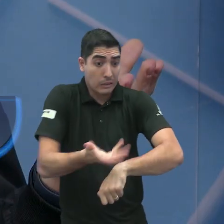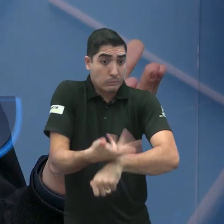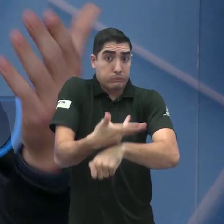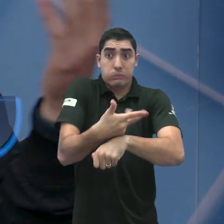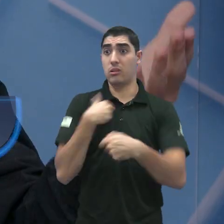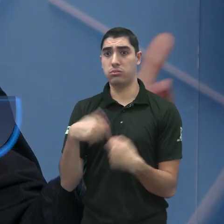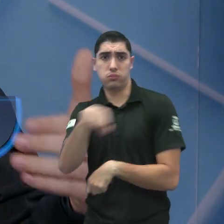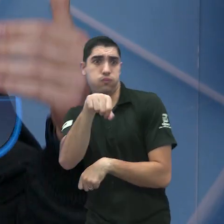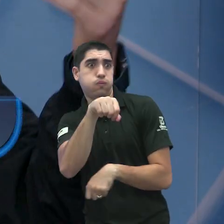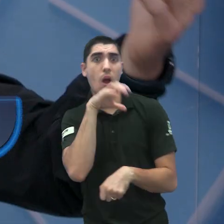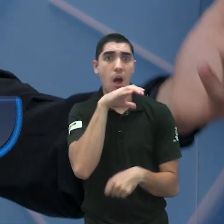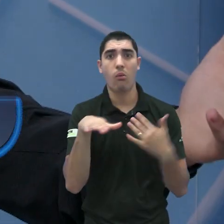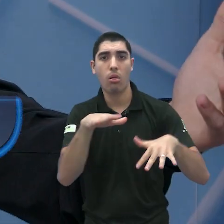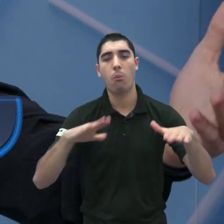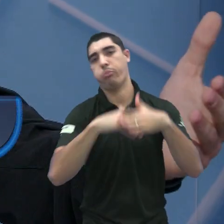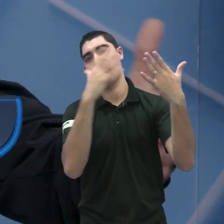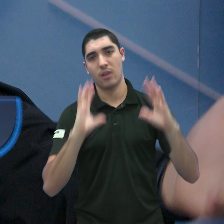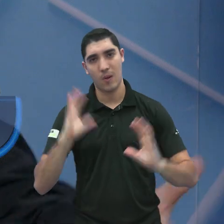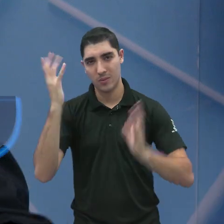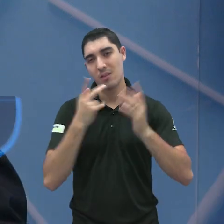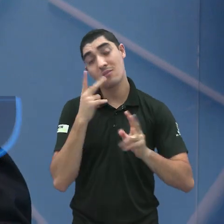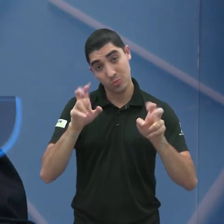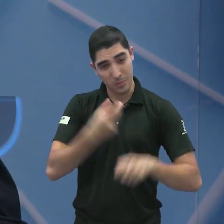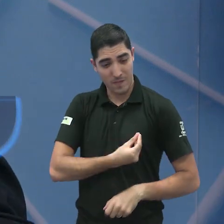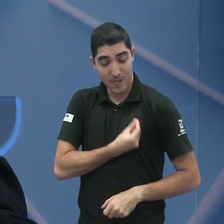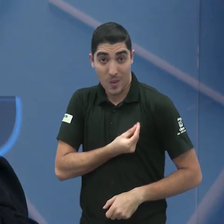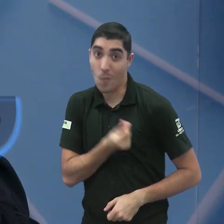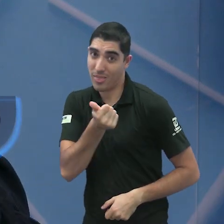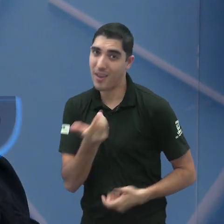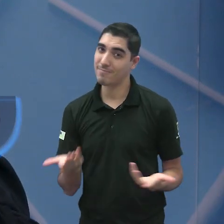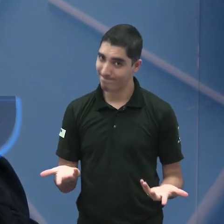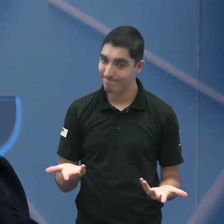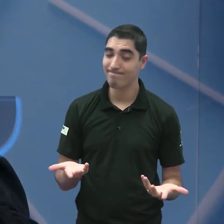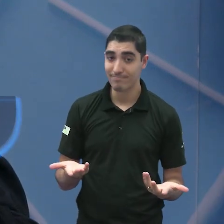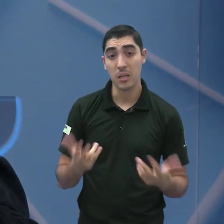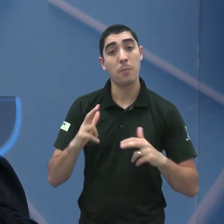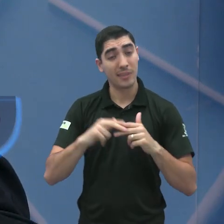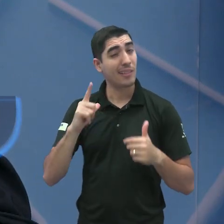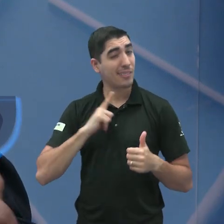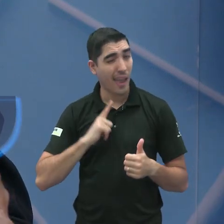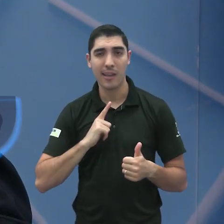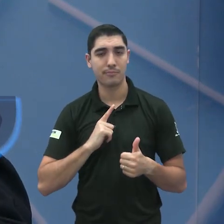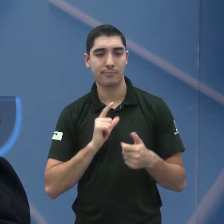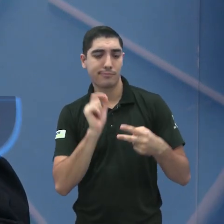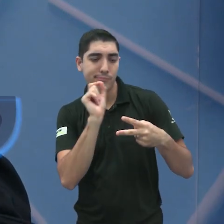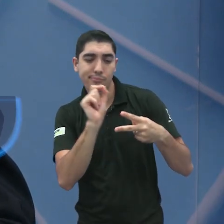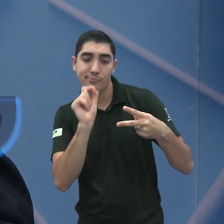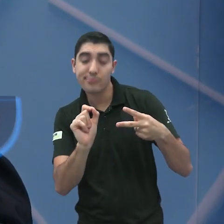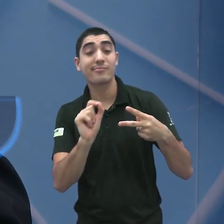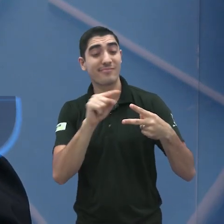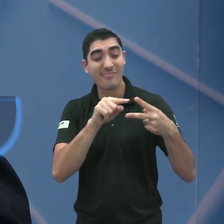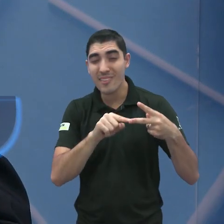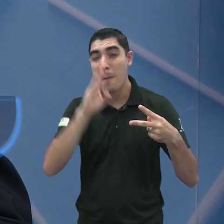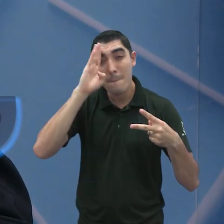influencia, que a gente voltou a falar isso na parte da qualidade de vida. Então, acho que assim, são muitos, são detalhes que influenciam